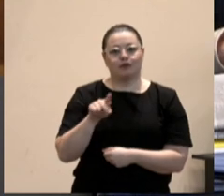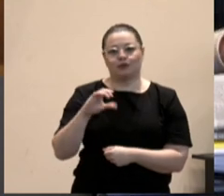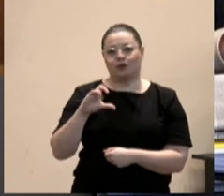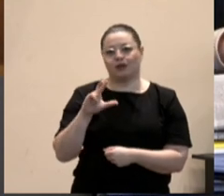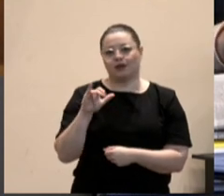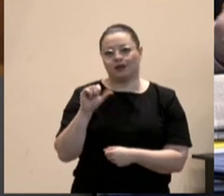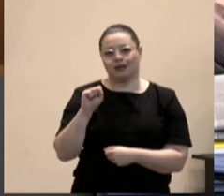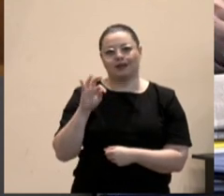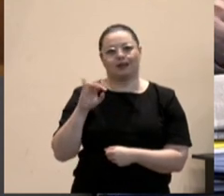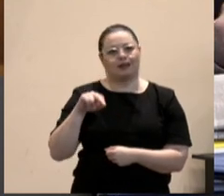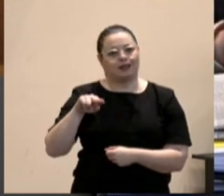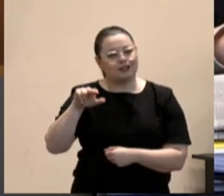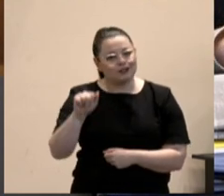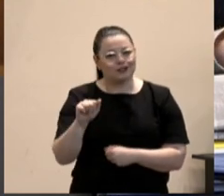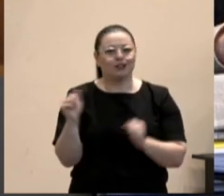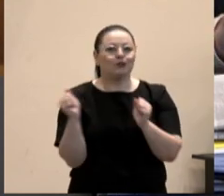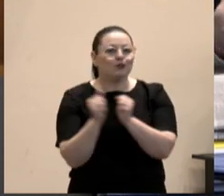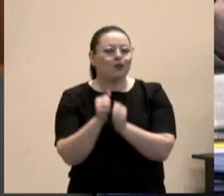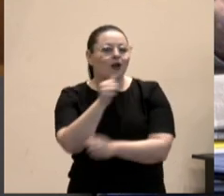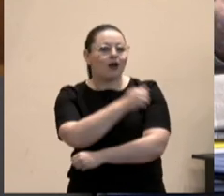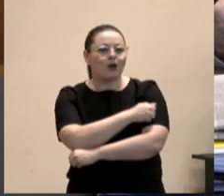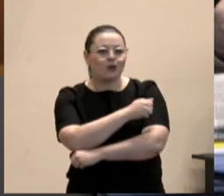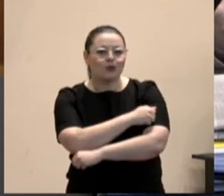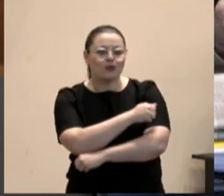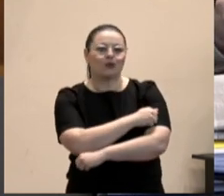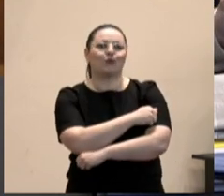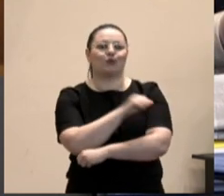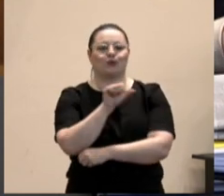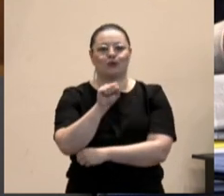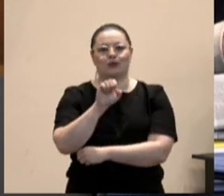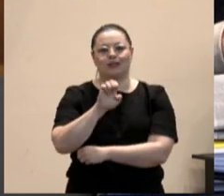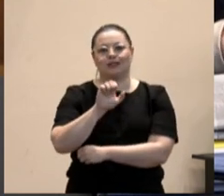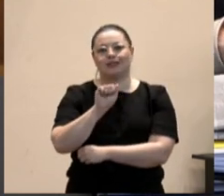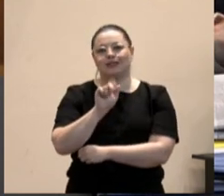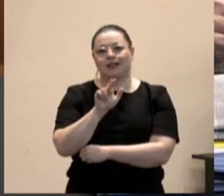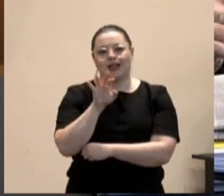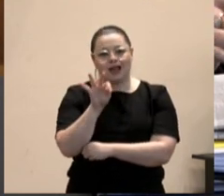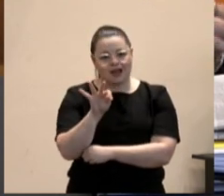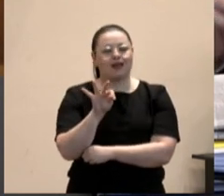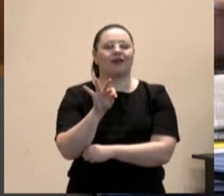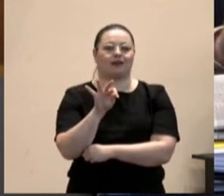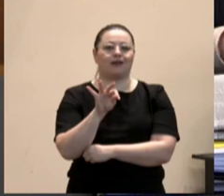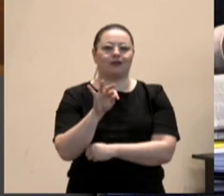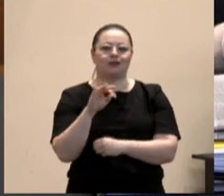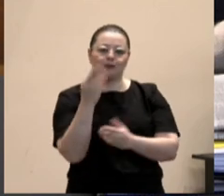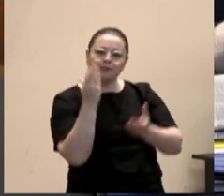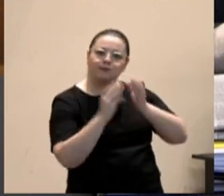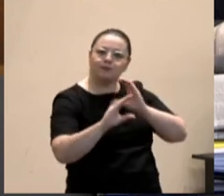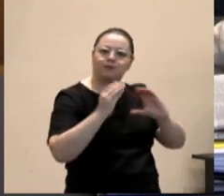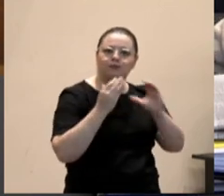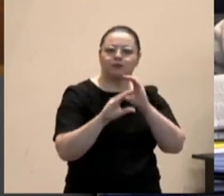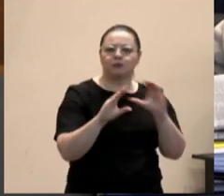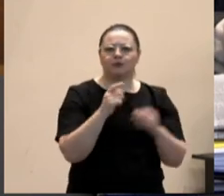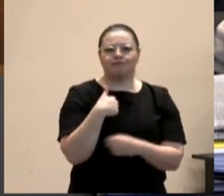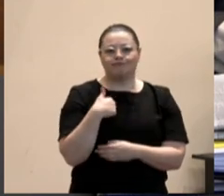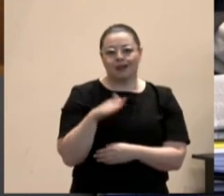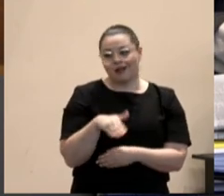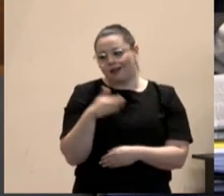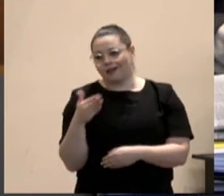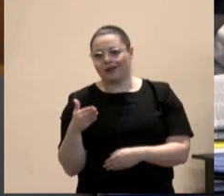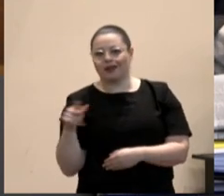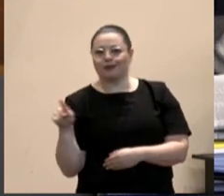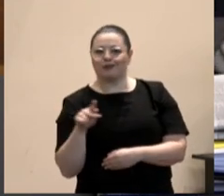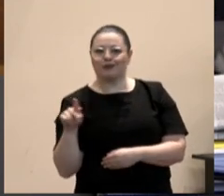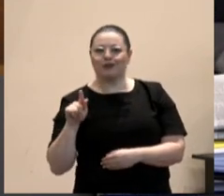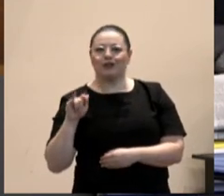né, com os alunos do CEART. Enquanto ouvia aqui do lado da professora Giovana, né, a gente